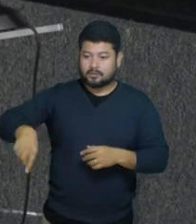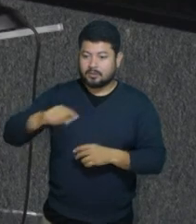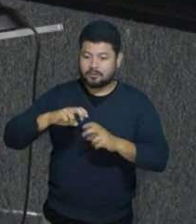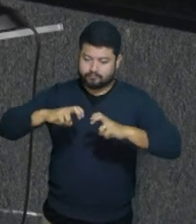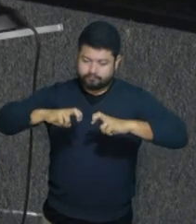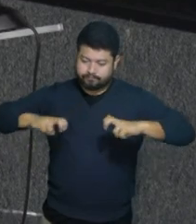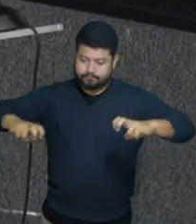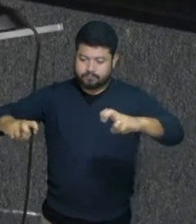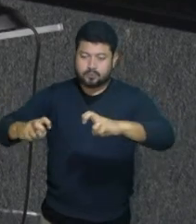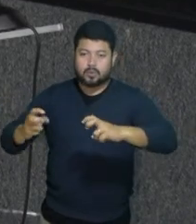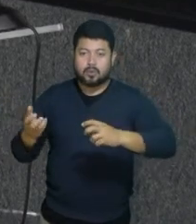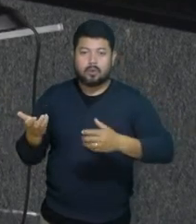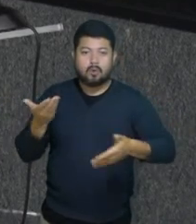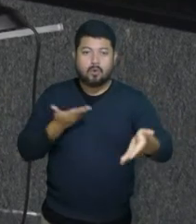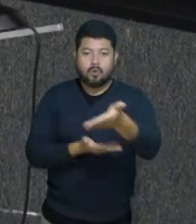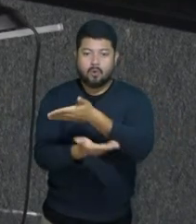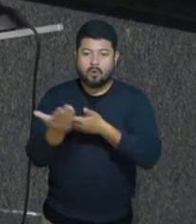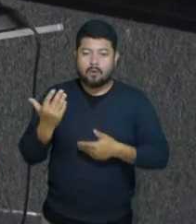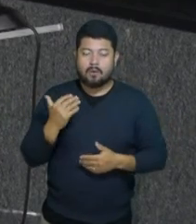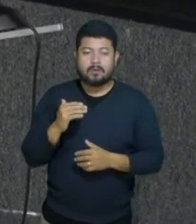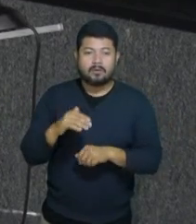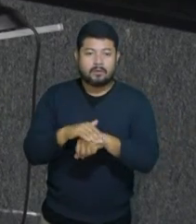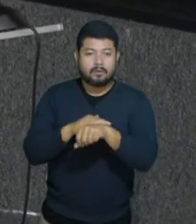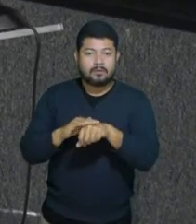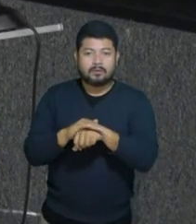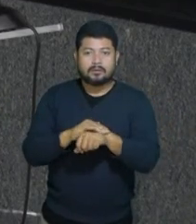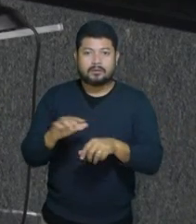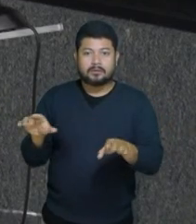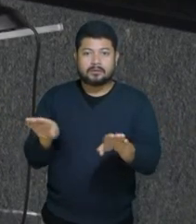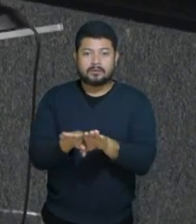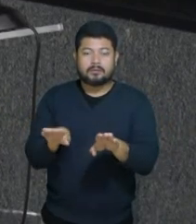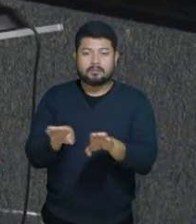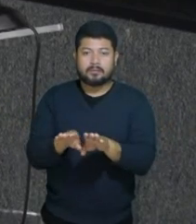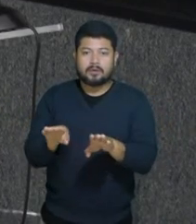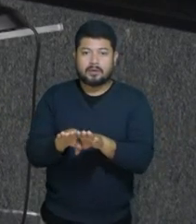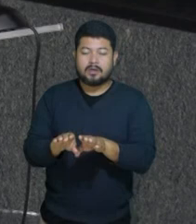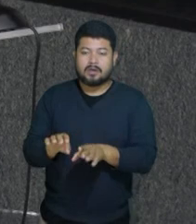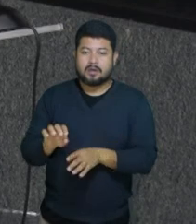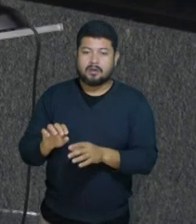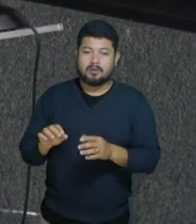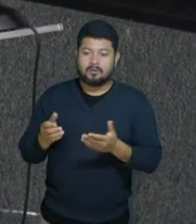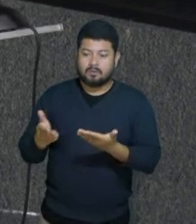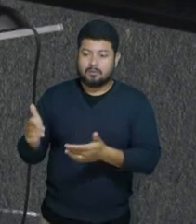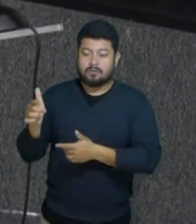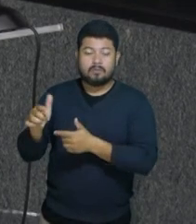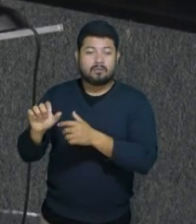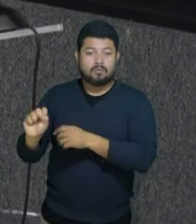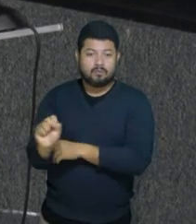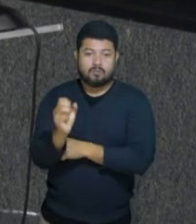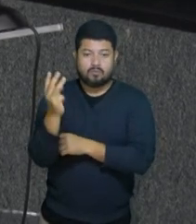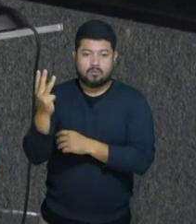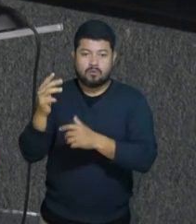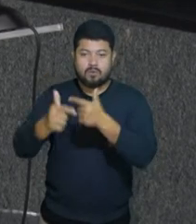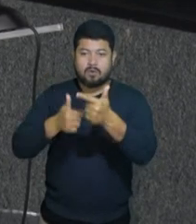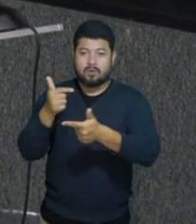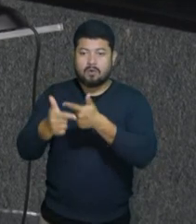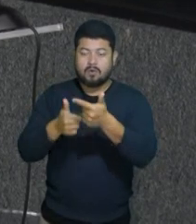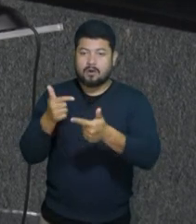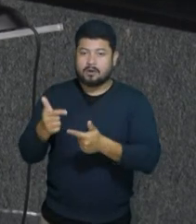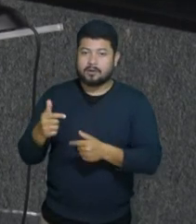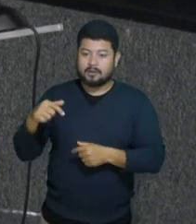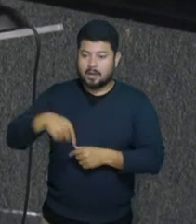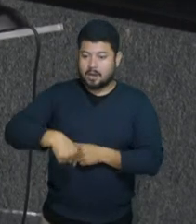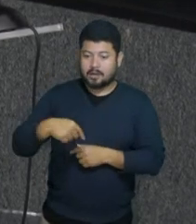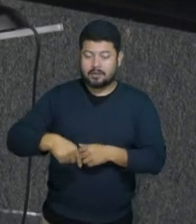conversa. E no dia 21 de junho vai ocorrer um workshop de licitação verde, aqui também no plenarinho, onde a gente